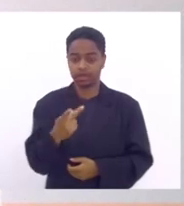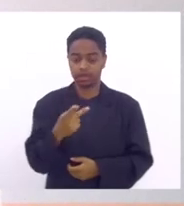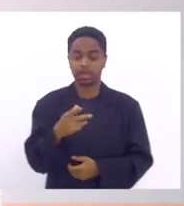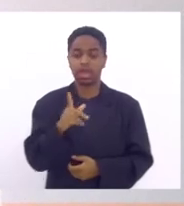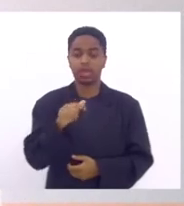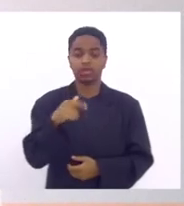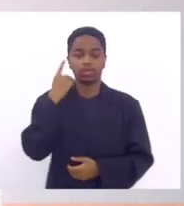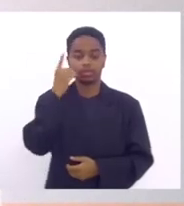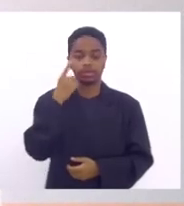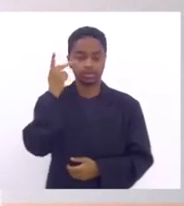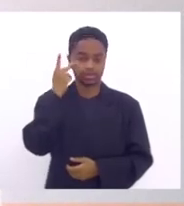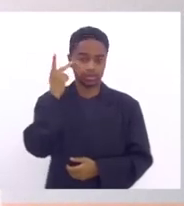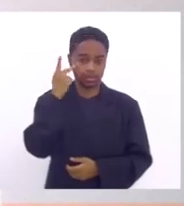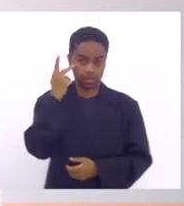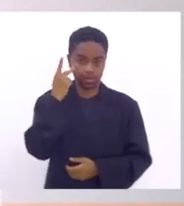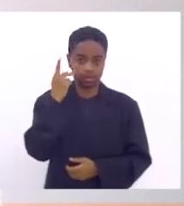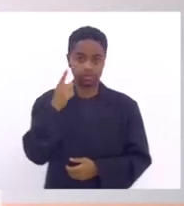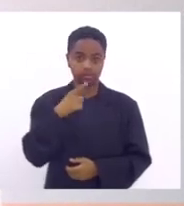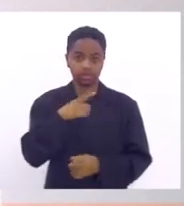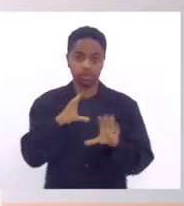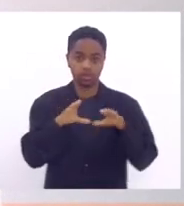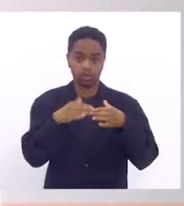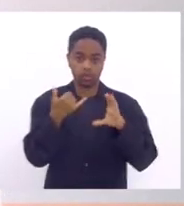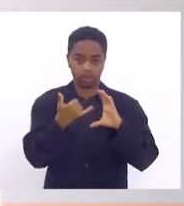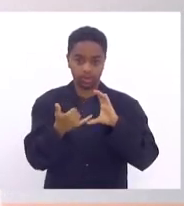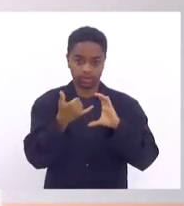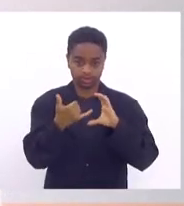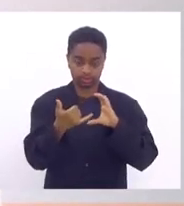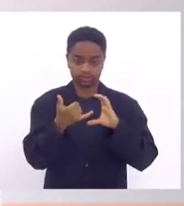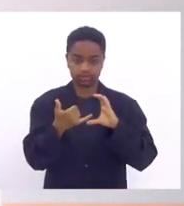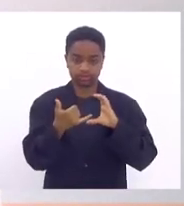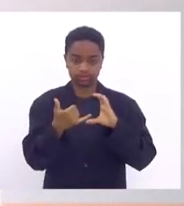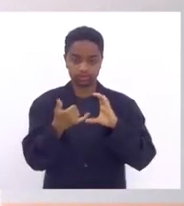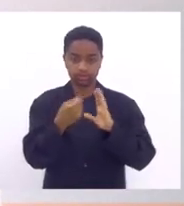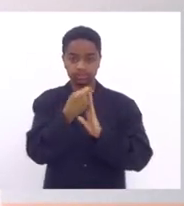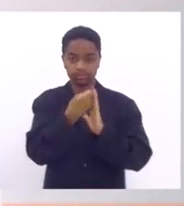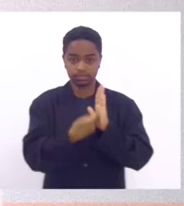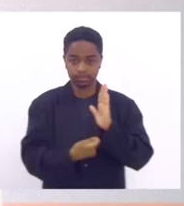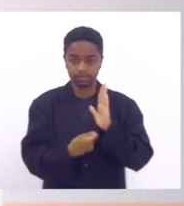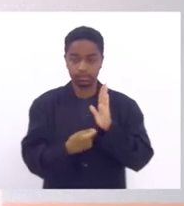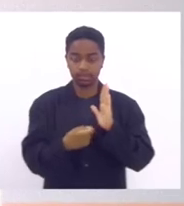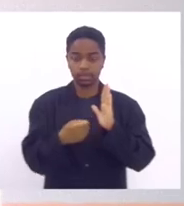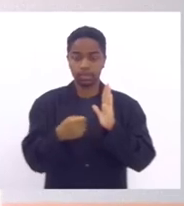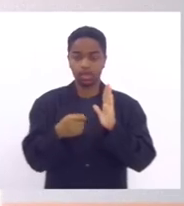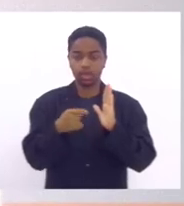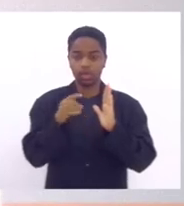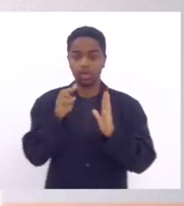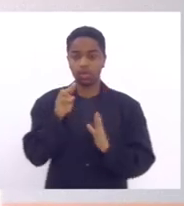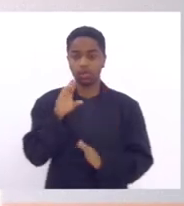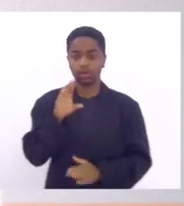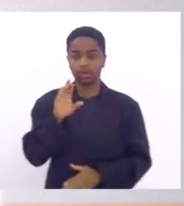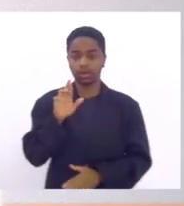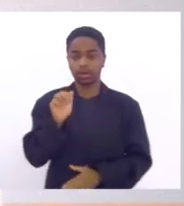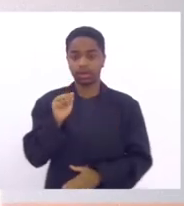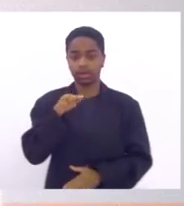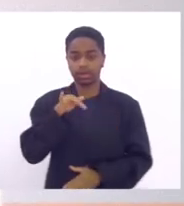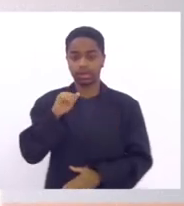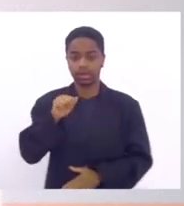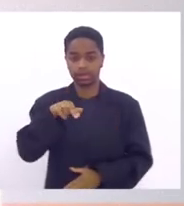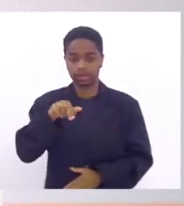Paulo que num grupo de WhatsApp escreveu que as ucranianas eram fáceis porque eram